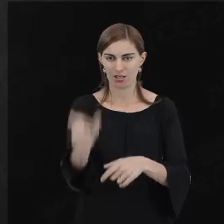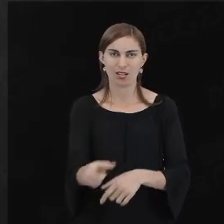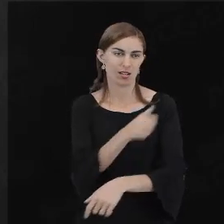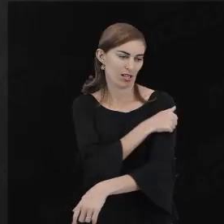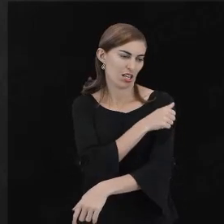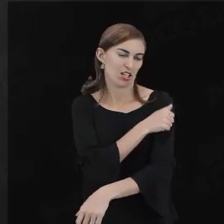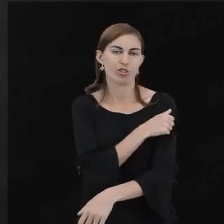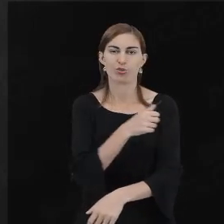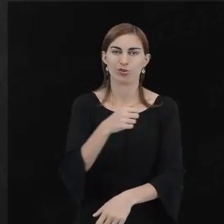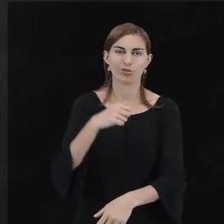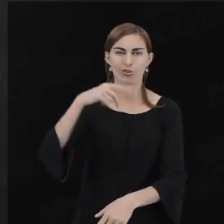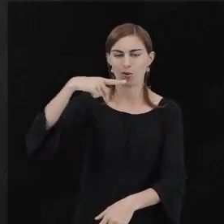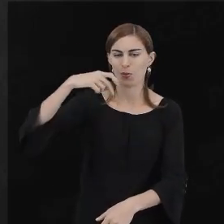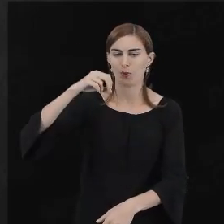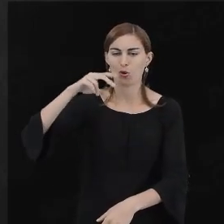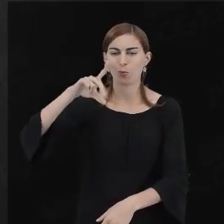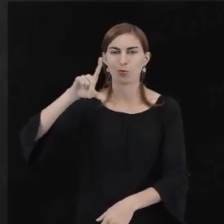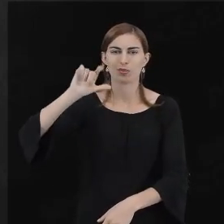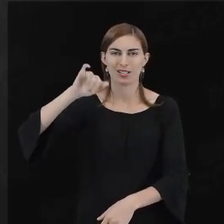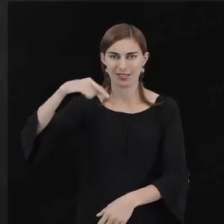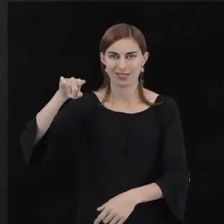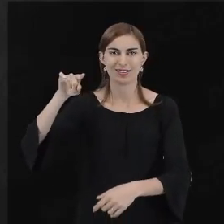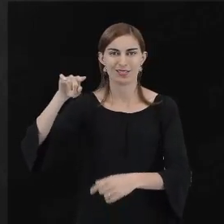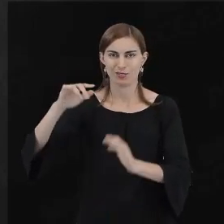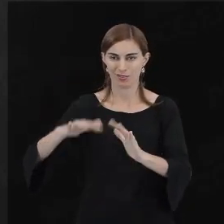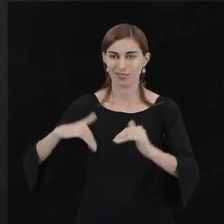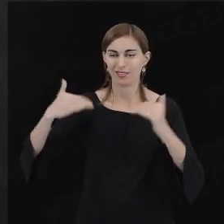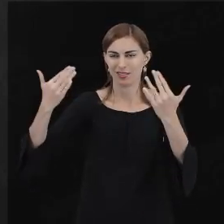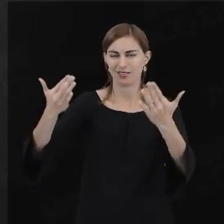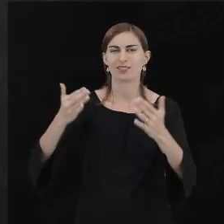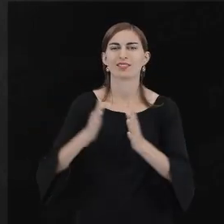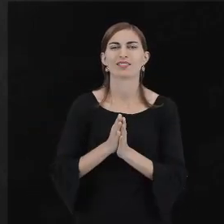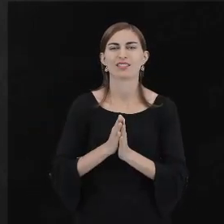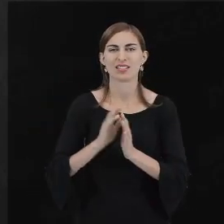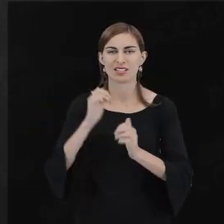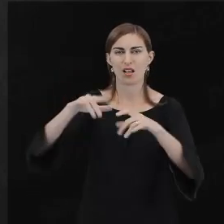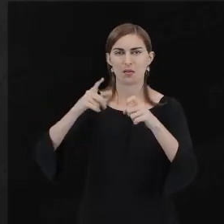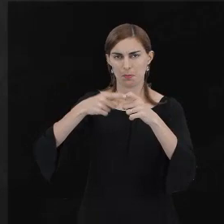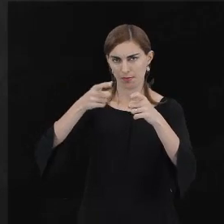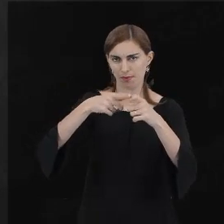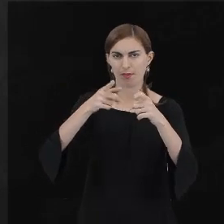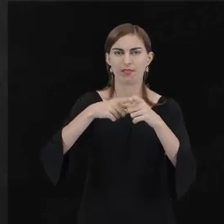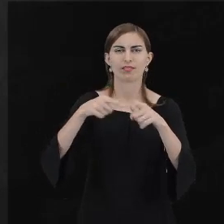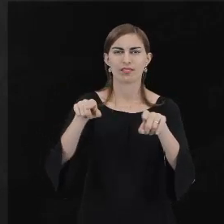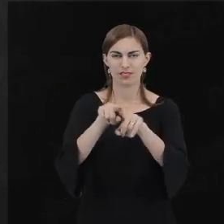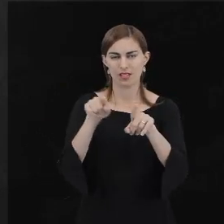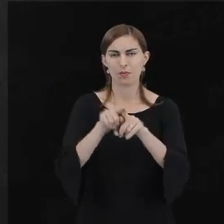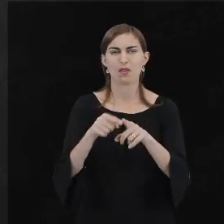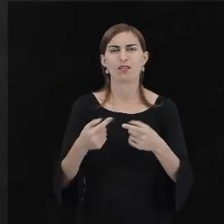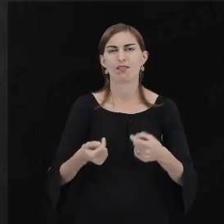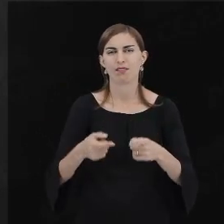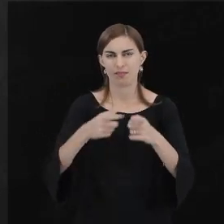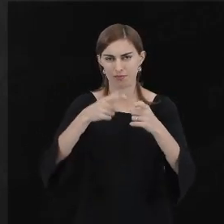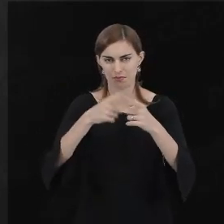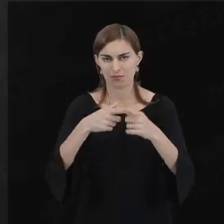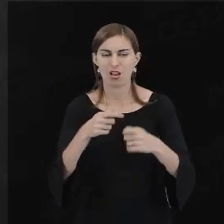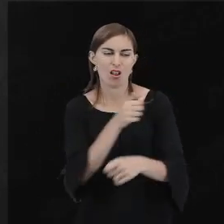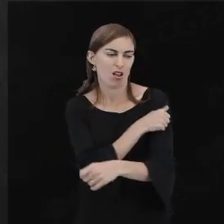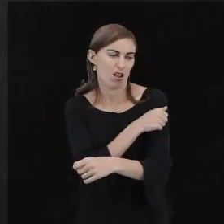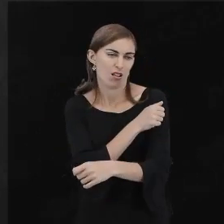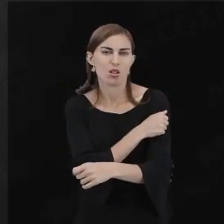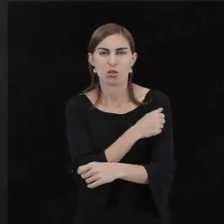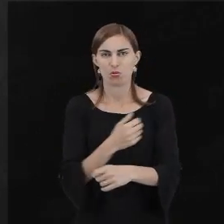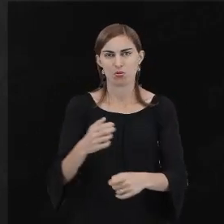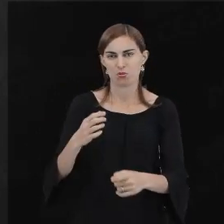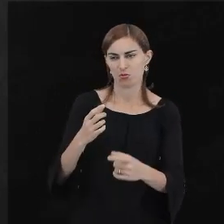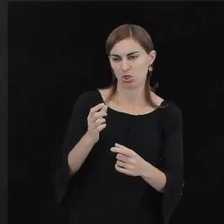uma ampla repercussão e foi apoiado maciçamente pela área médica, né, como se os